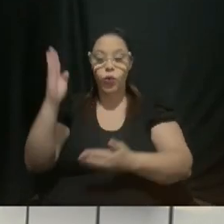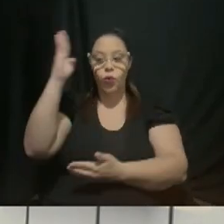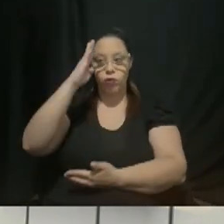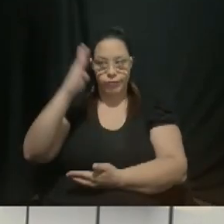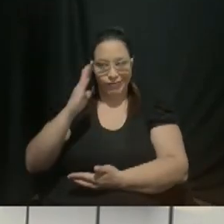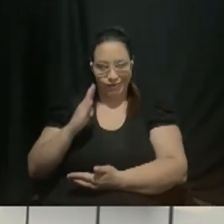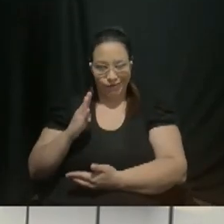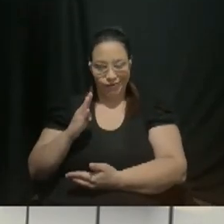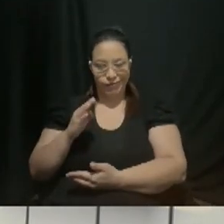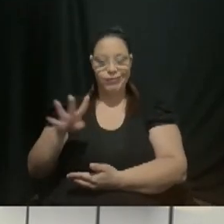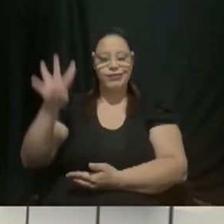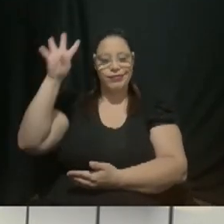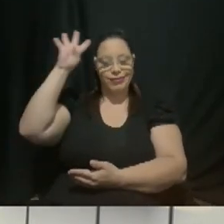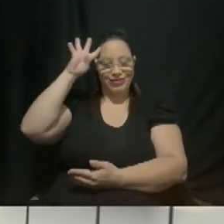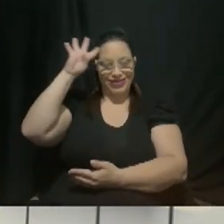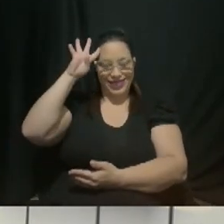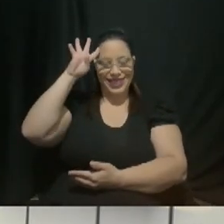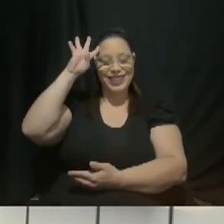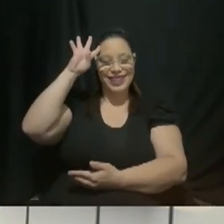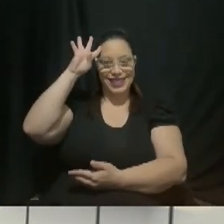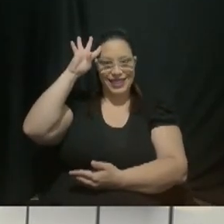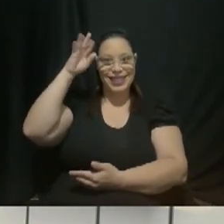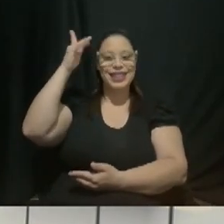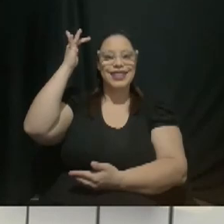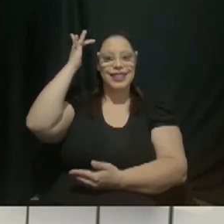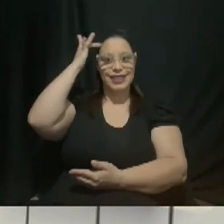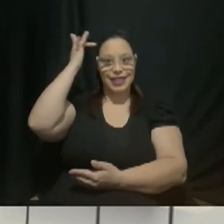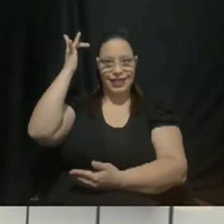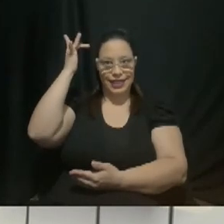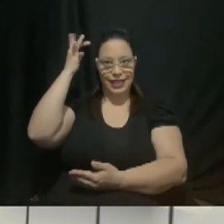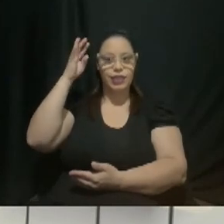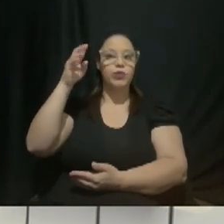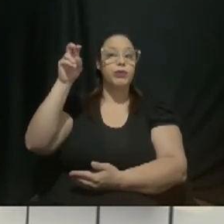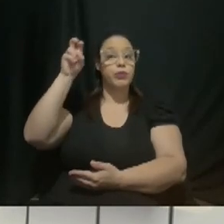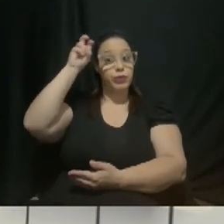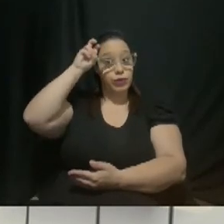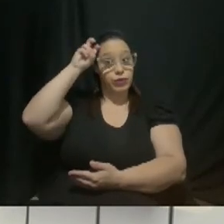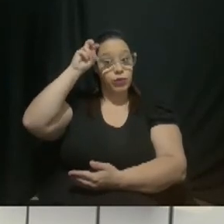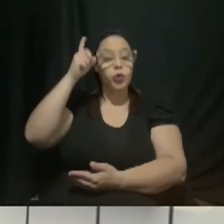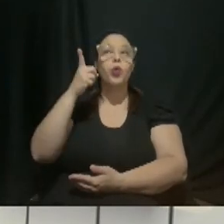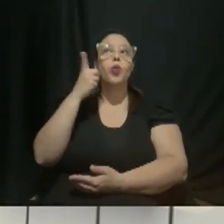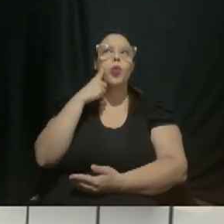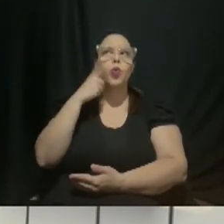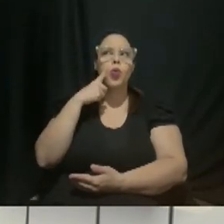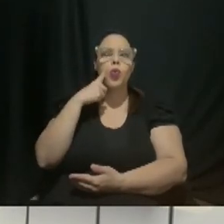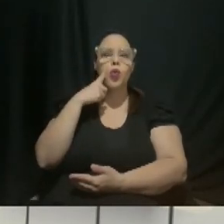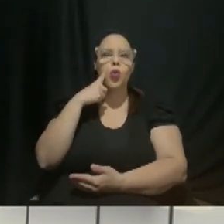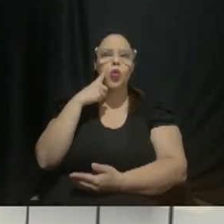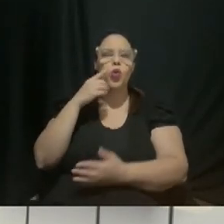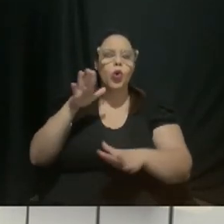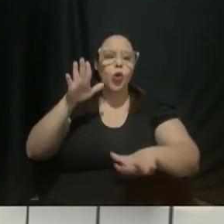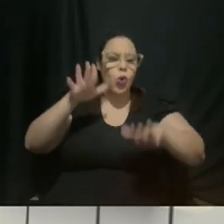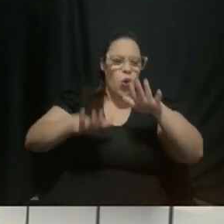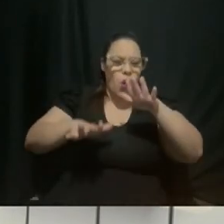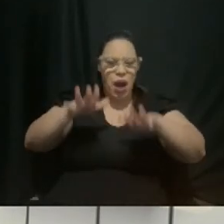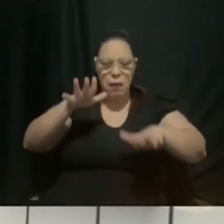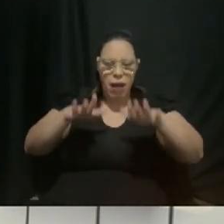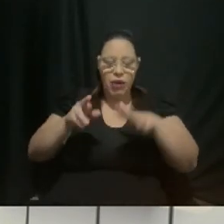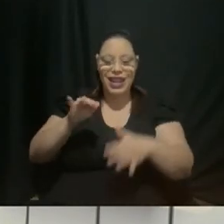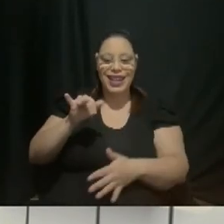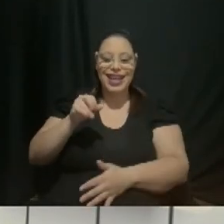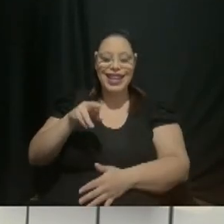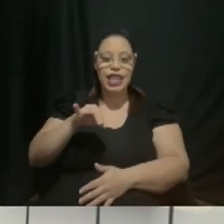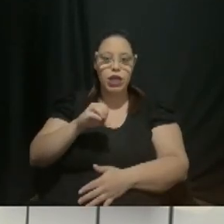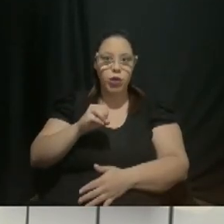quarta-feira e também amanhã de quinta-feira. Olha só, o abalo sísmico ocorrido no mês passado, em